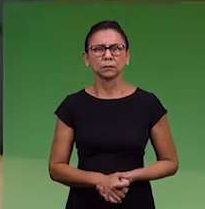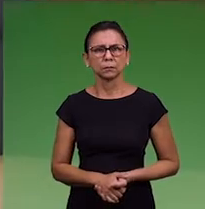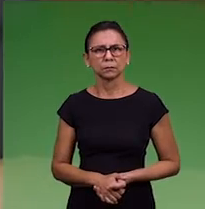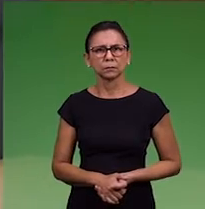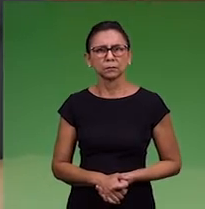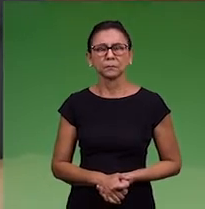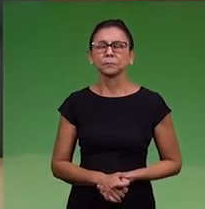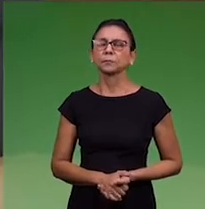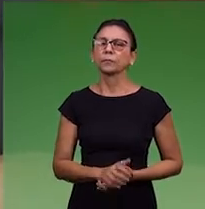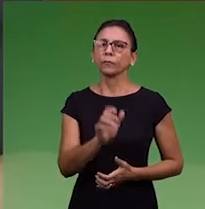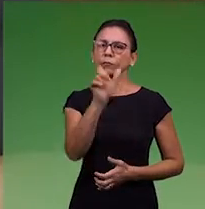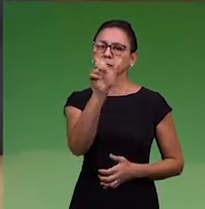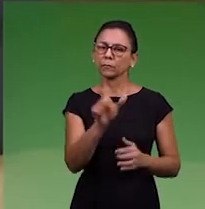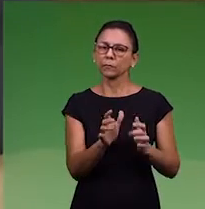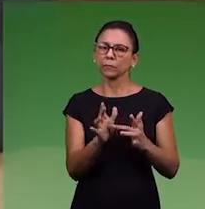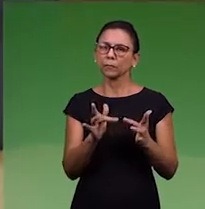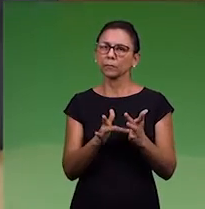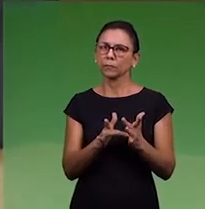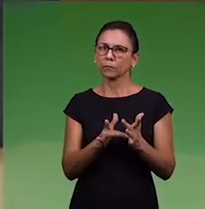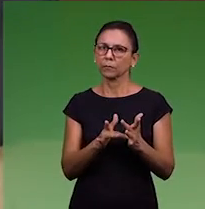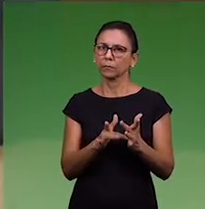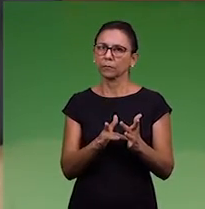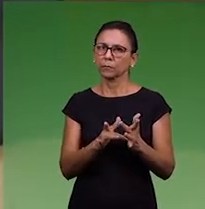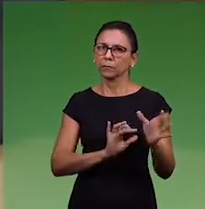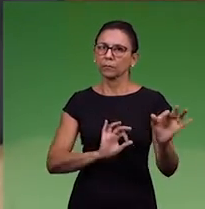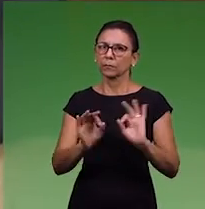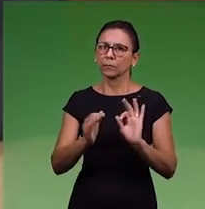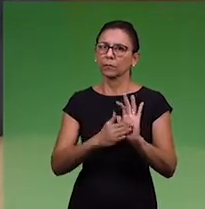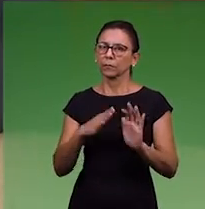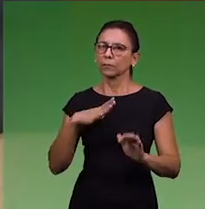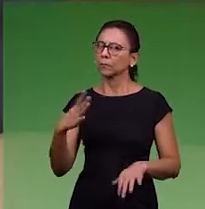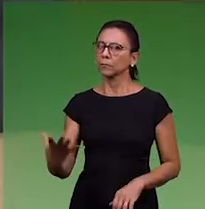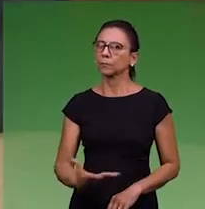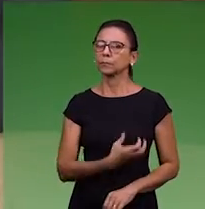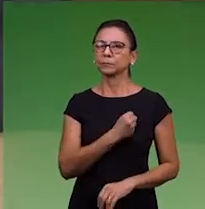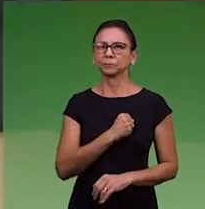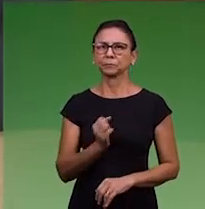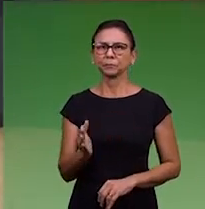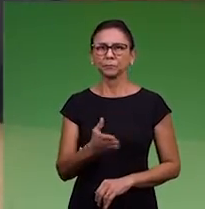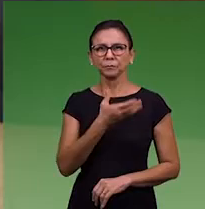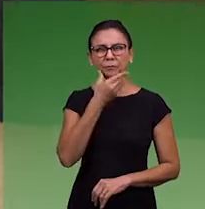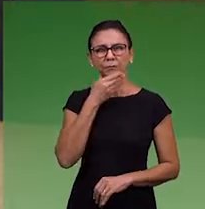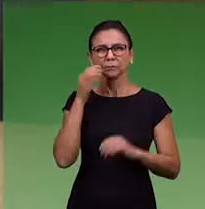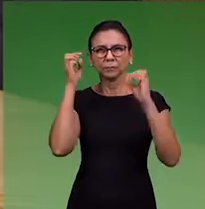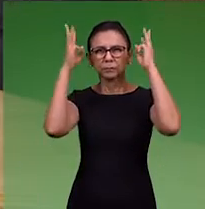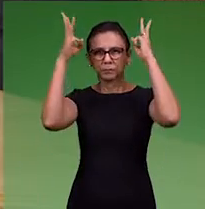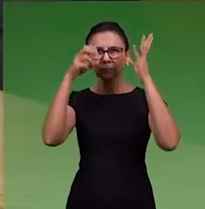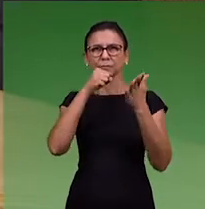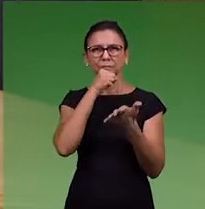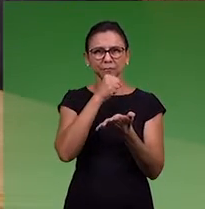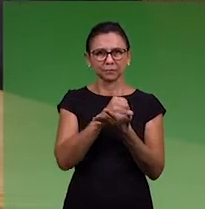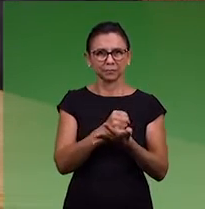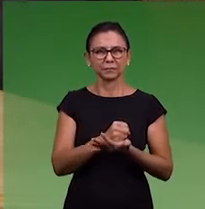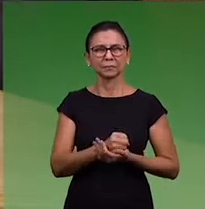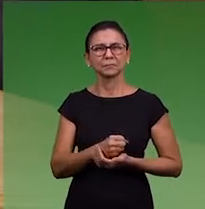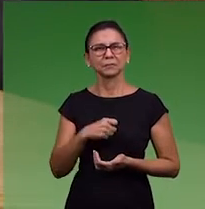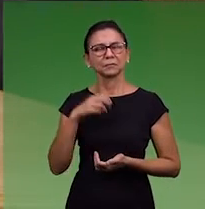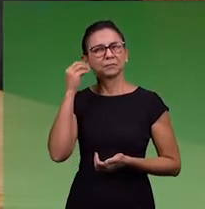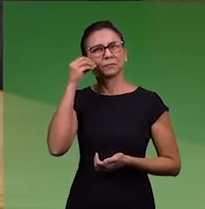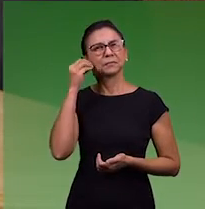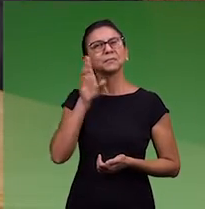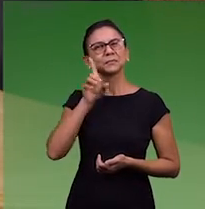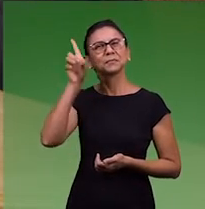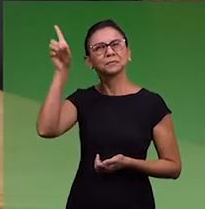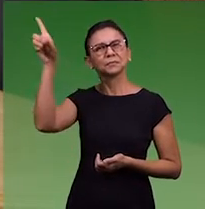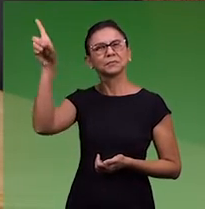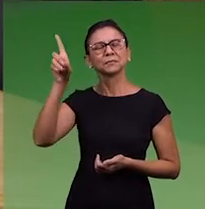Em Jesus está todo o projeto de salvação. É interessante que quando Moisés, por exemplo, voltando lá ao Velho Testamento, né, quando Moisés tem uma experiência com